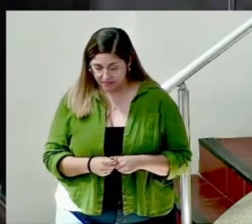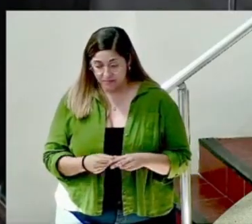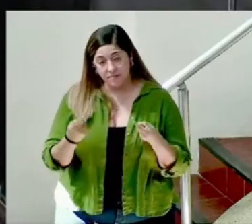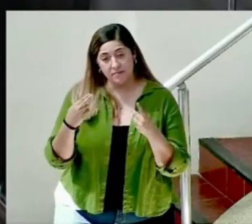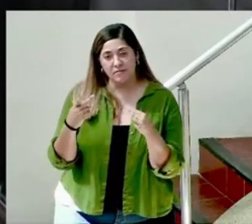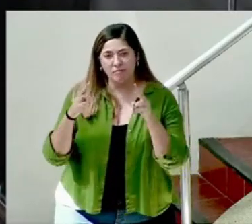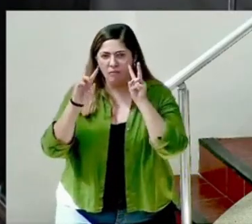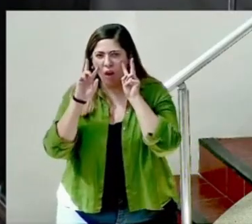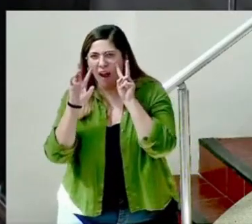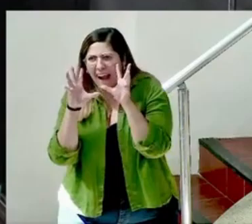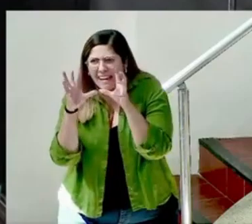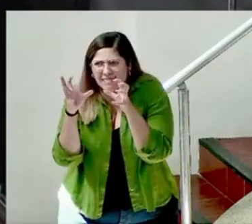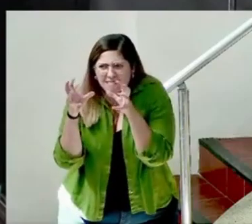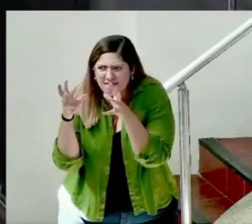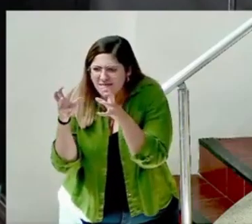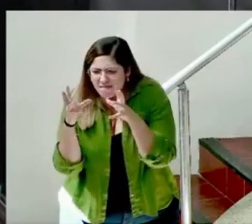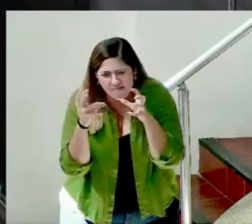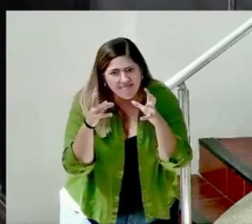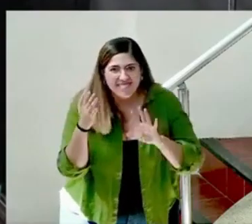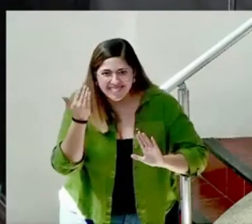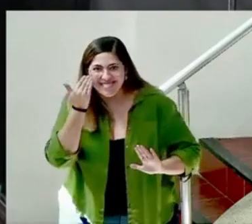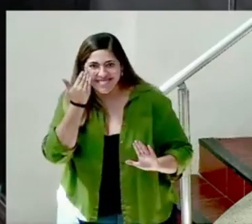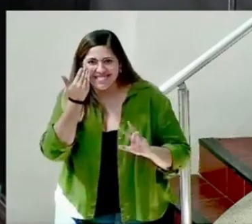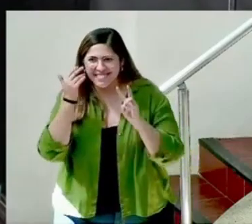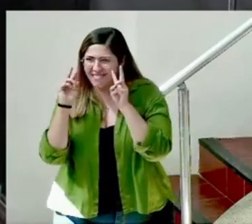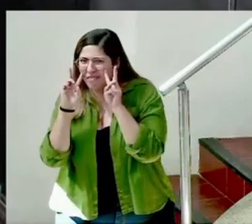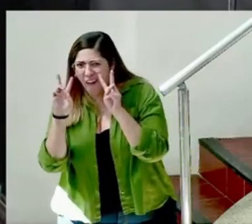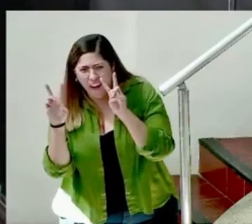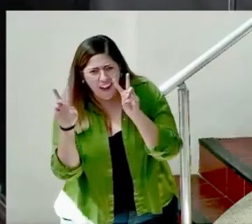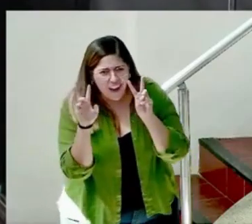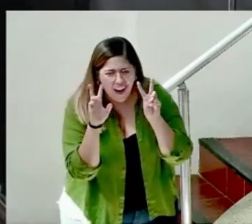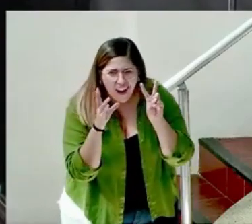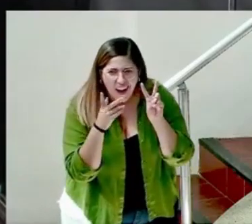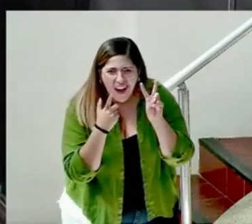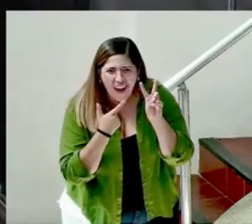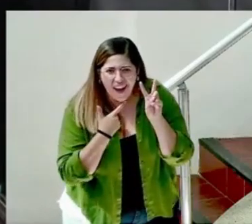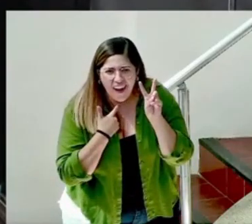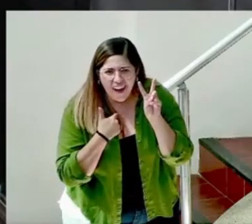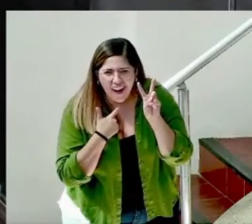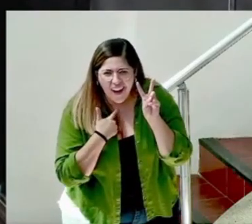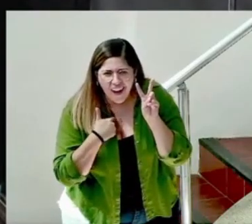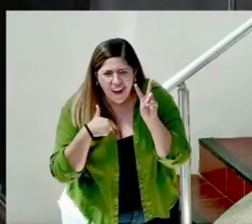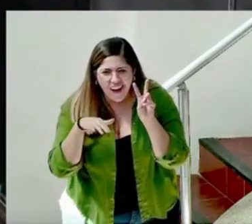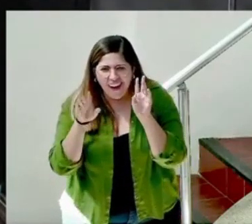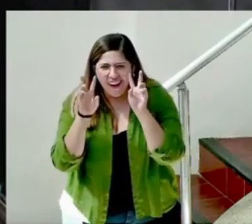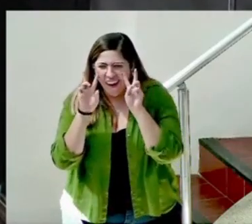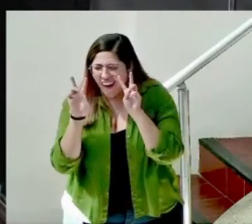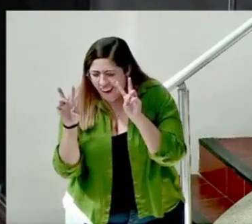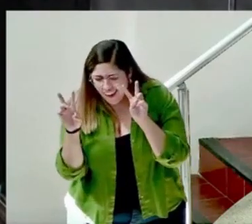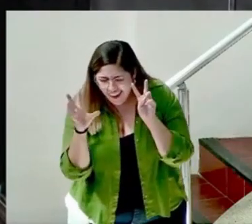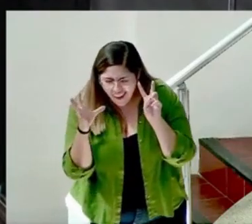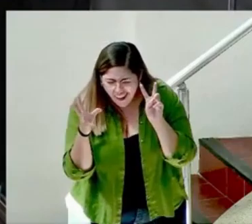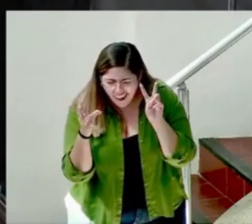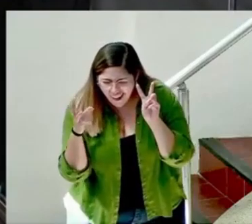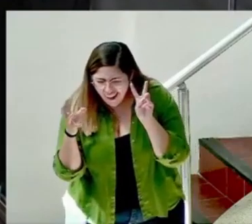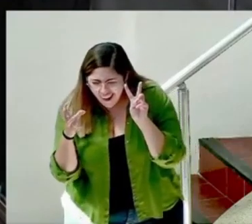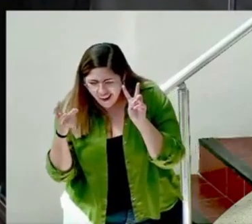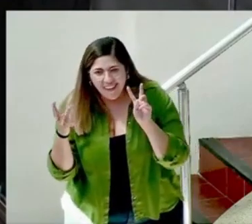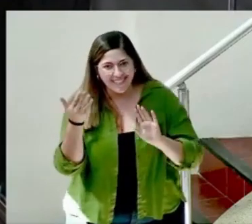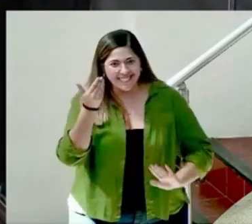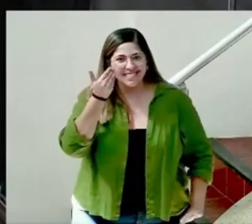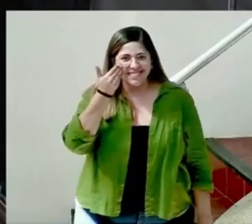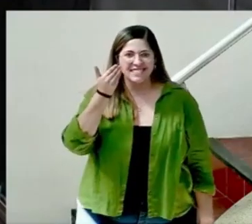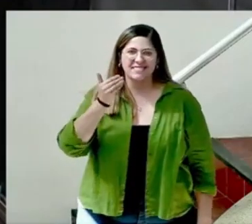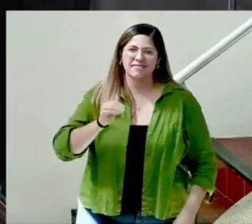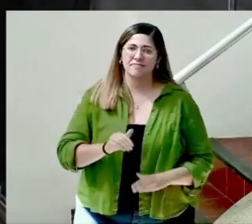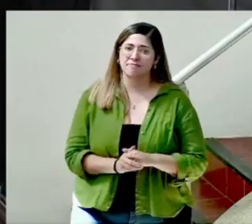Este termo se refere à pessoa que deseja as coisas que pertencem aos outros, normalmente